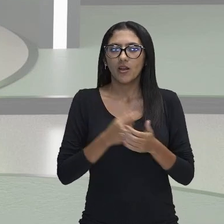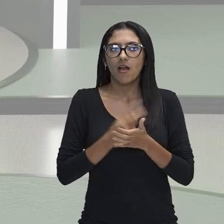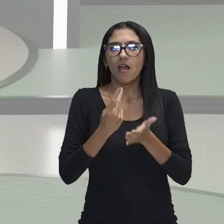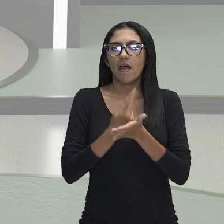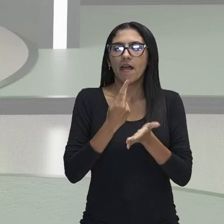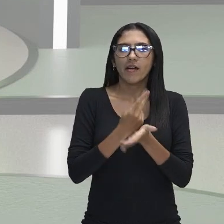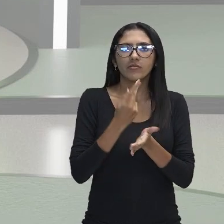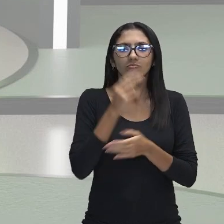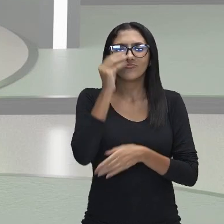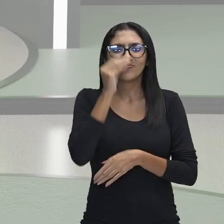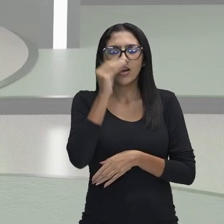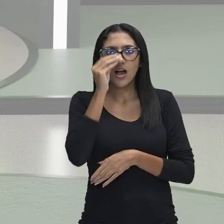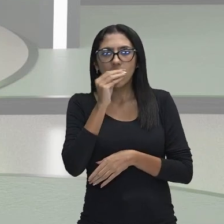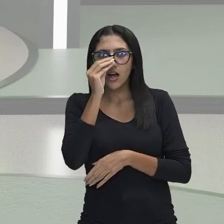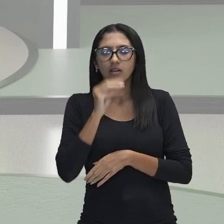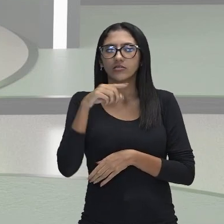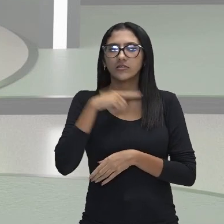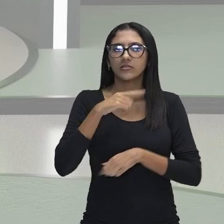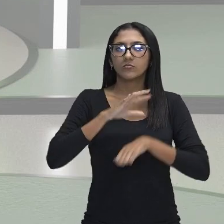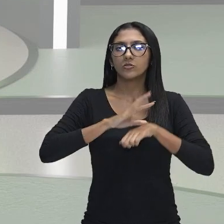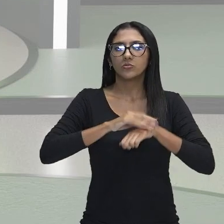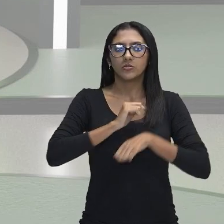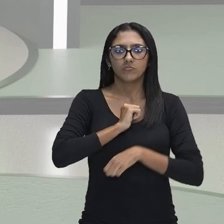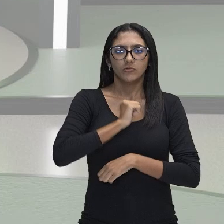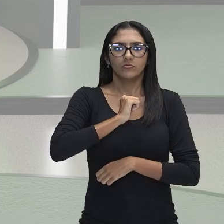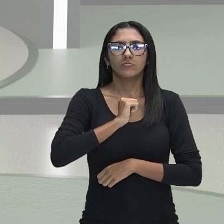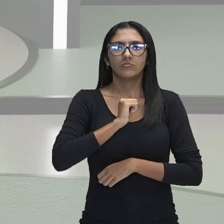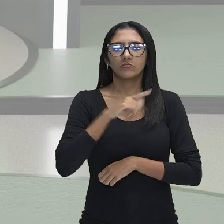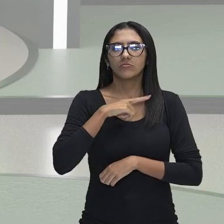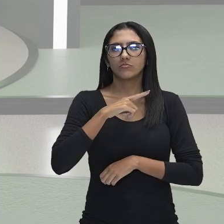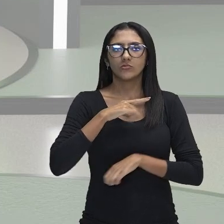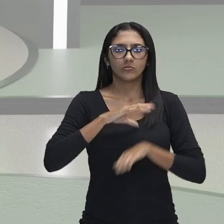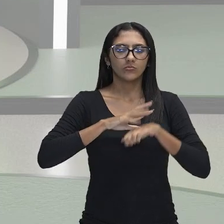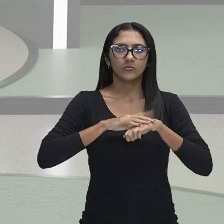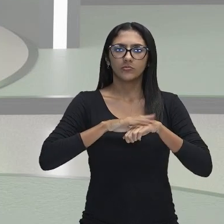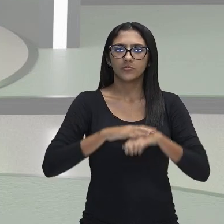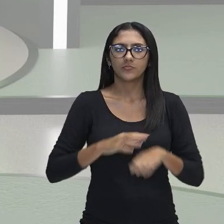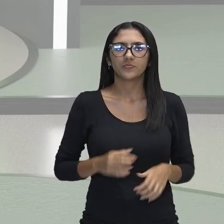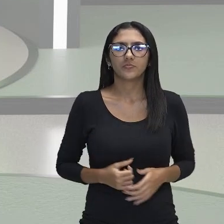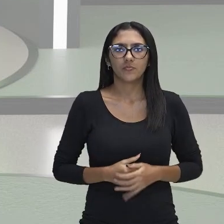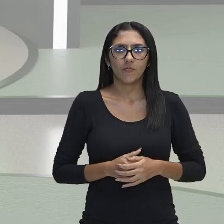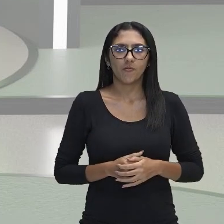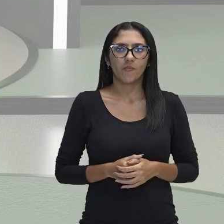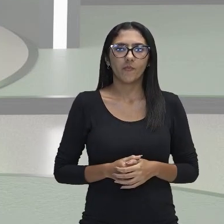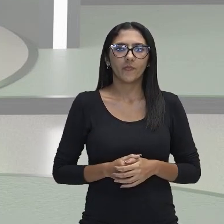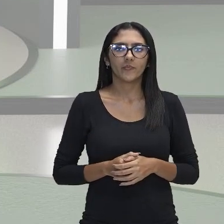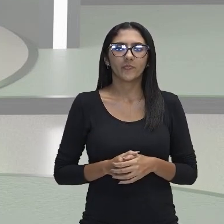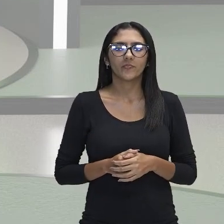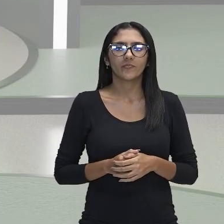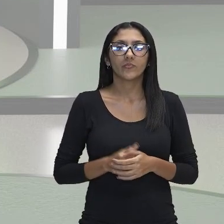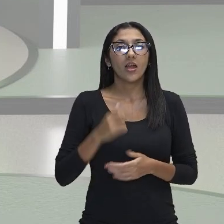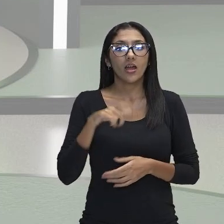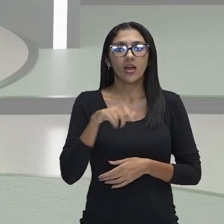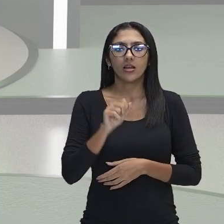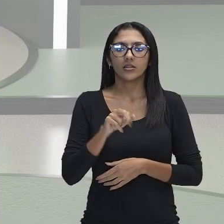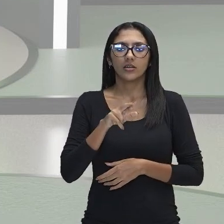pelas arritmias cardíacas. As arritmias podem